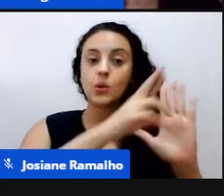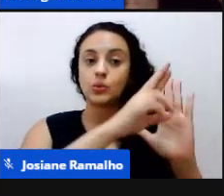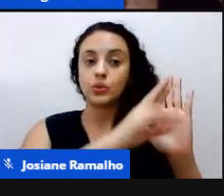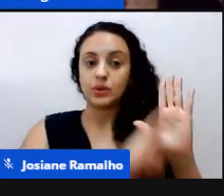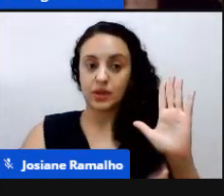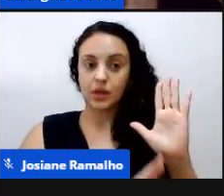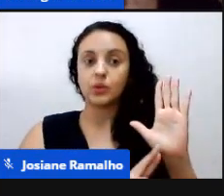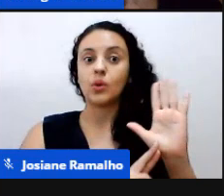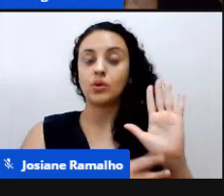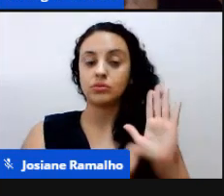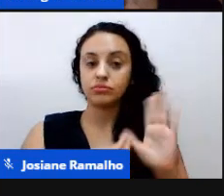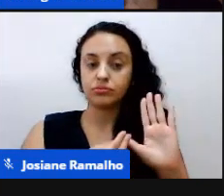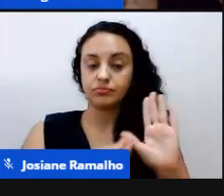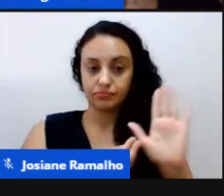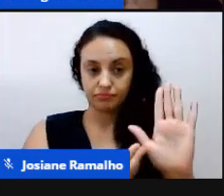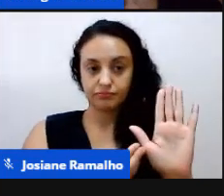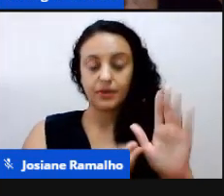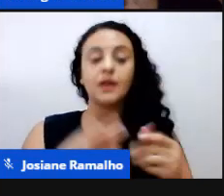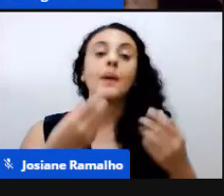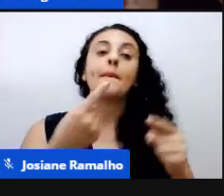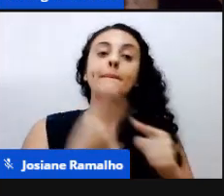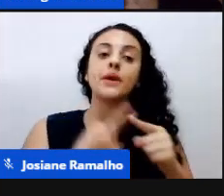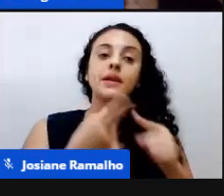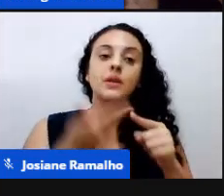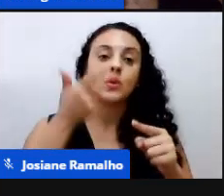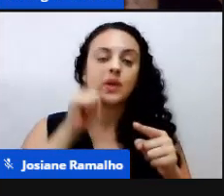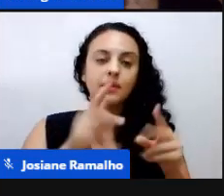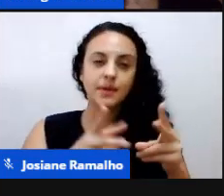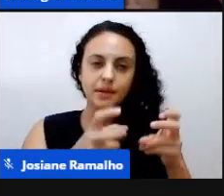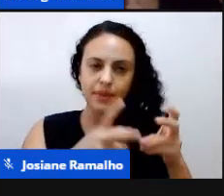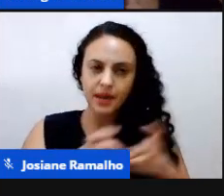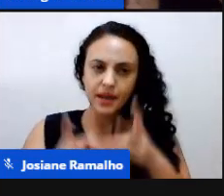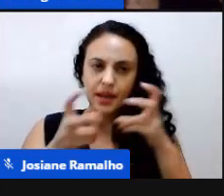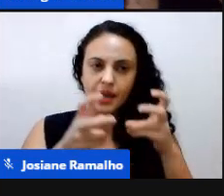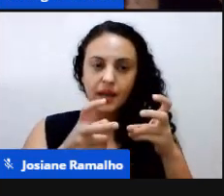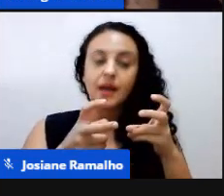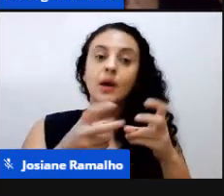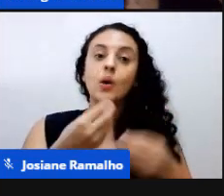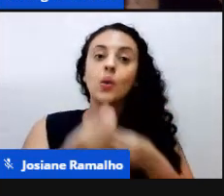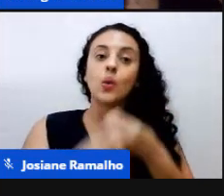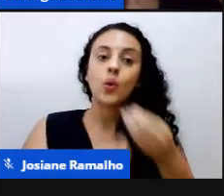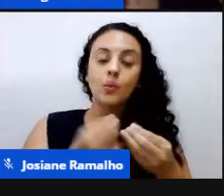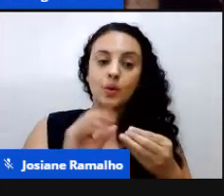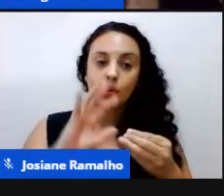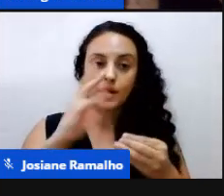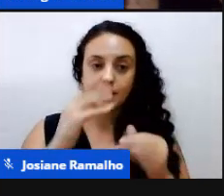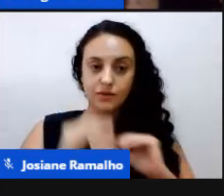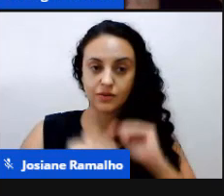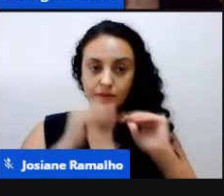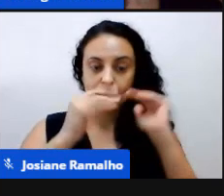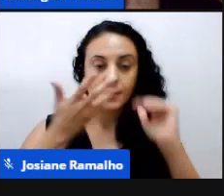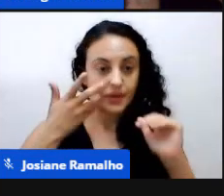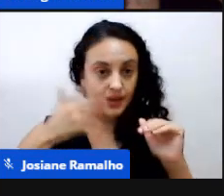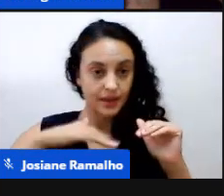verificar como que está sendo o desenvolvimento dessas crianças, como que os pais estão participando com elas, tá?